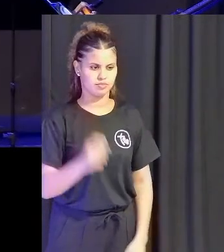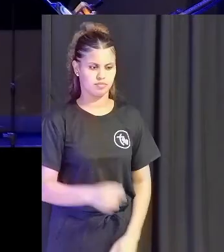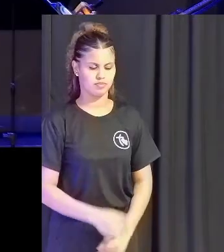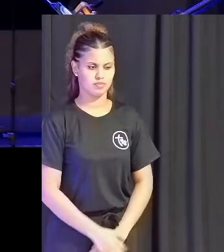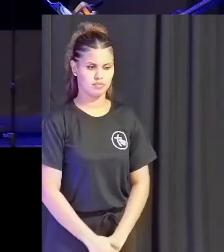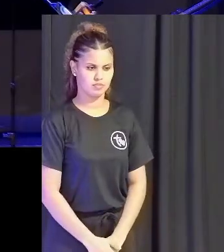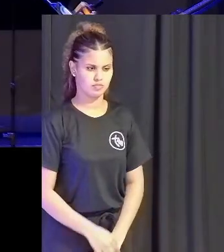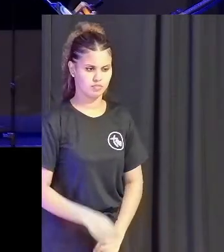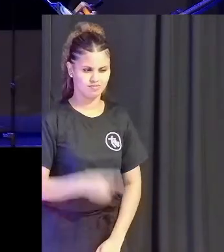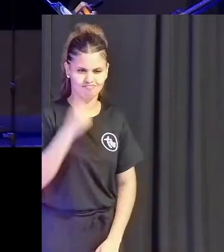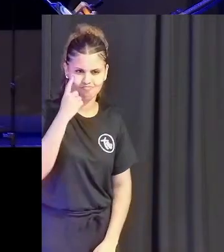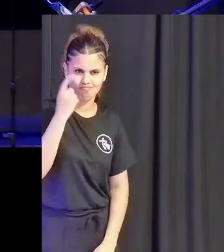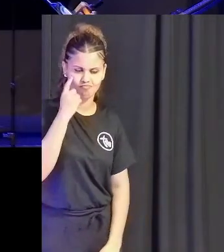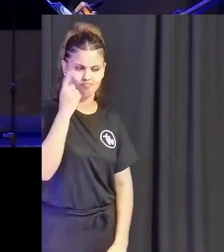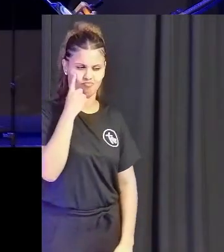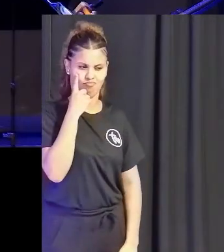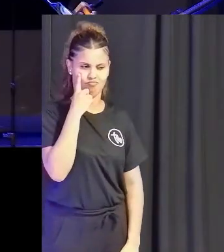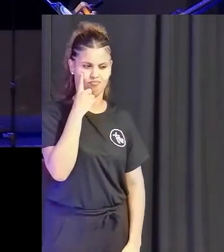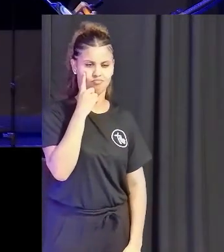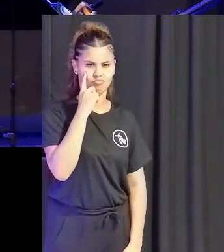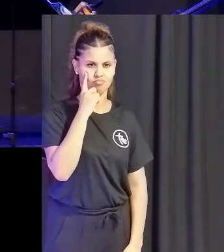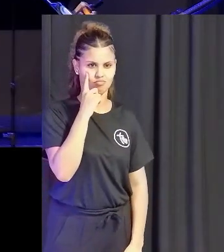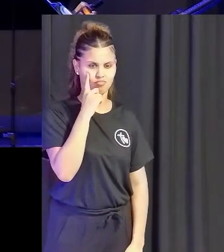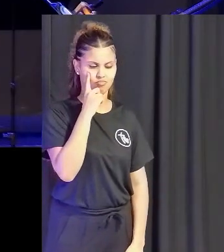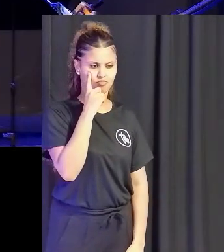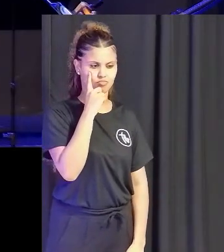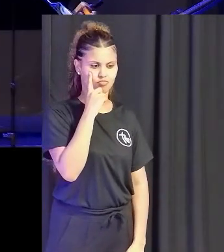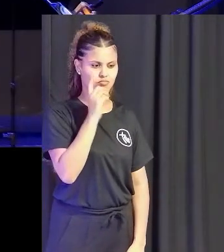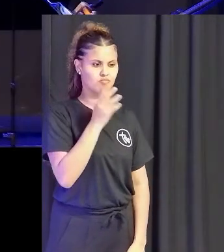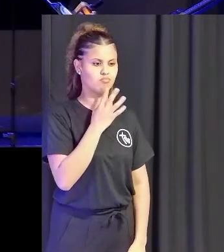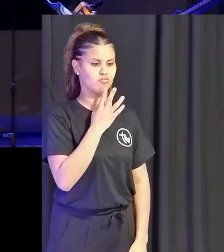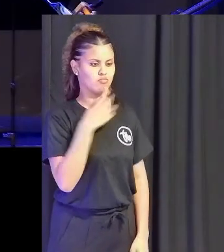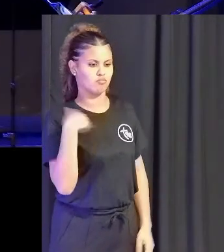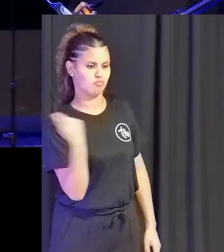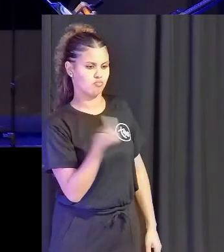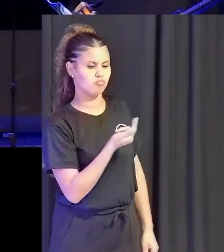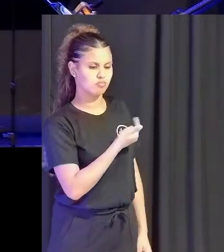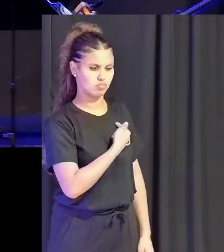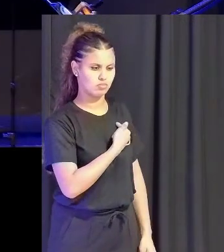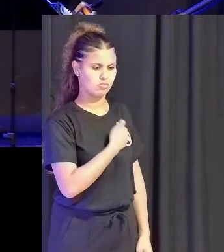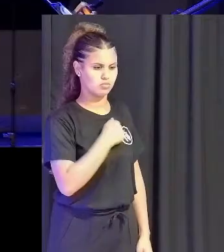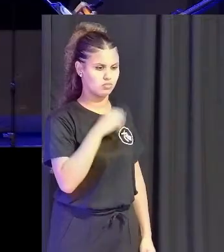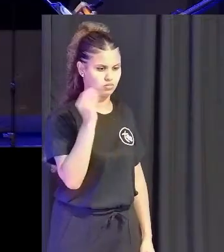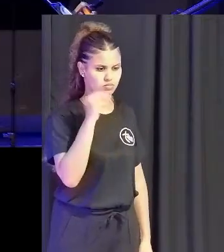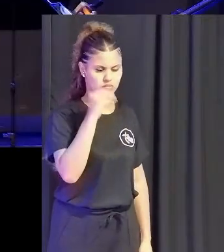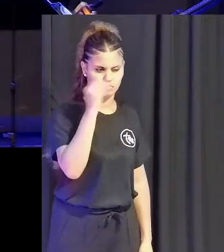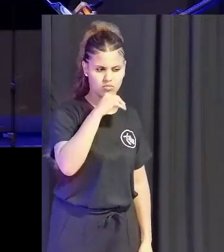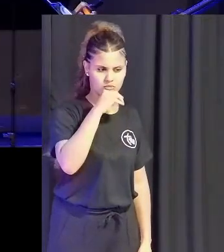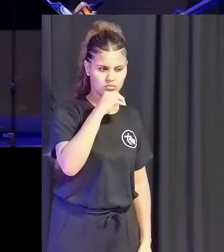e ele conhece as nossas fraquezas de cada um de nós.